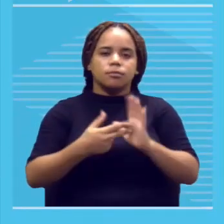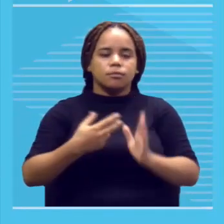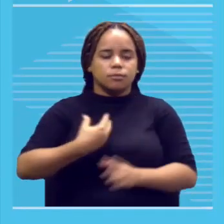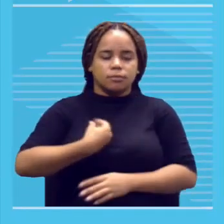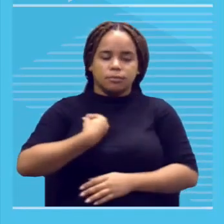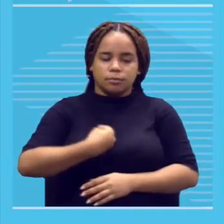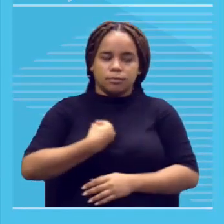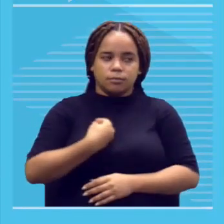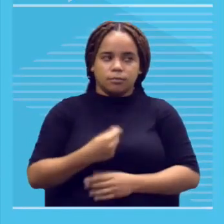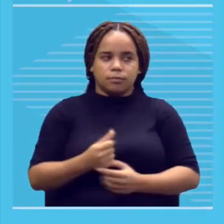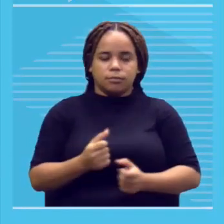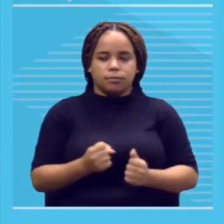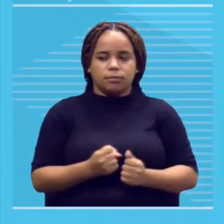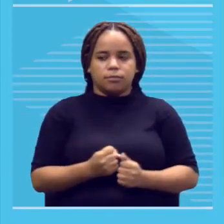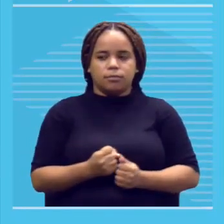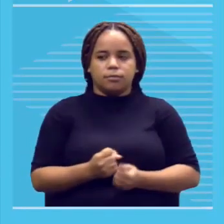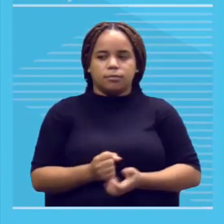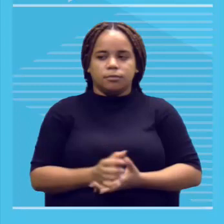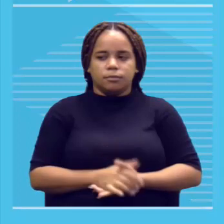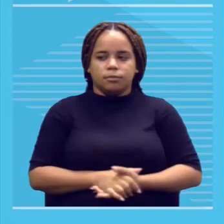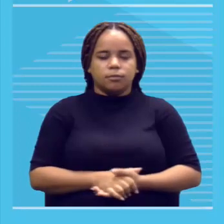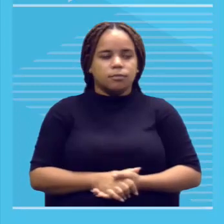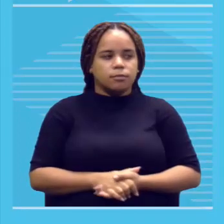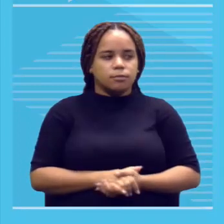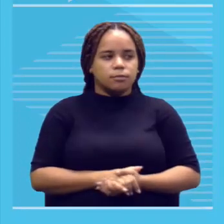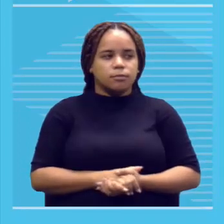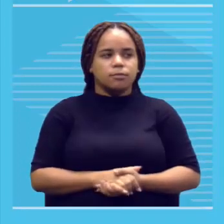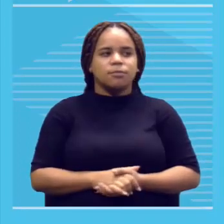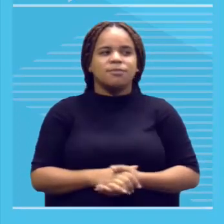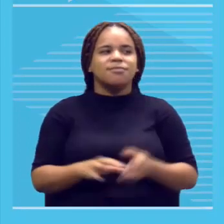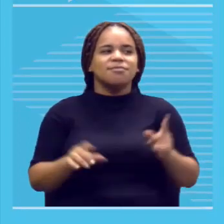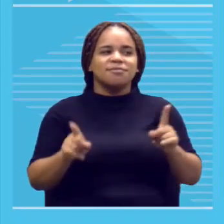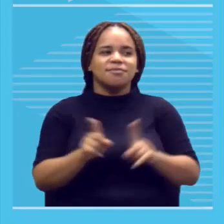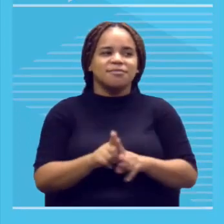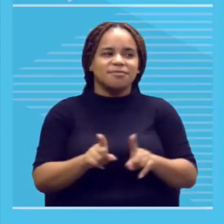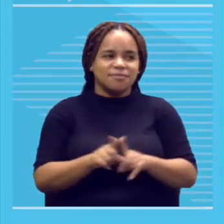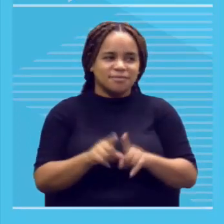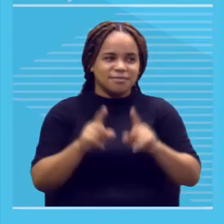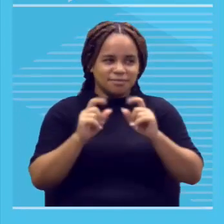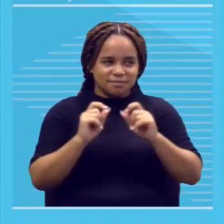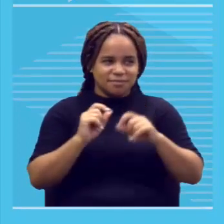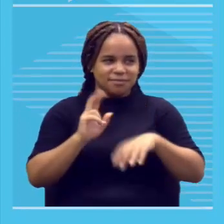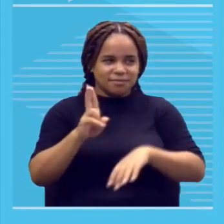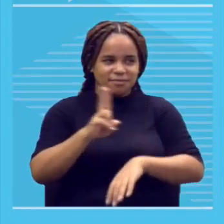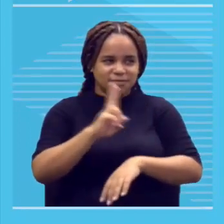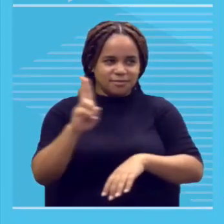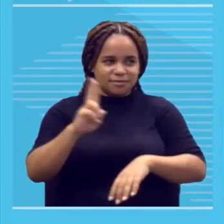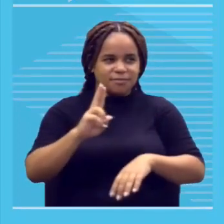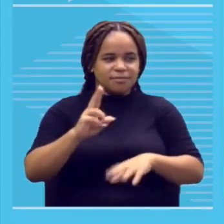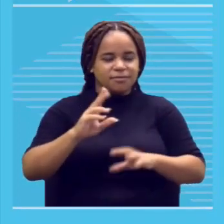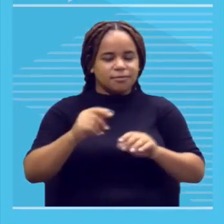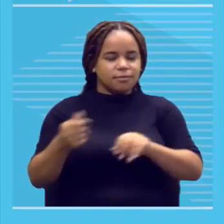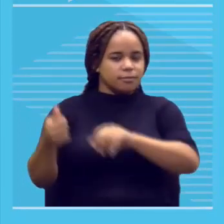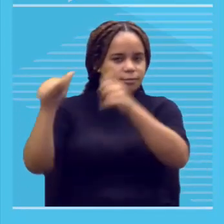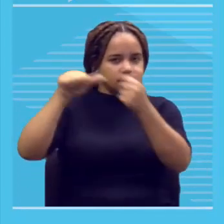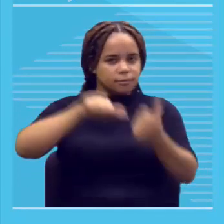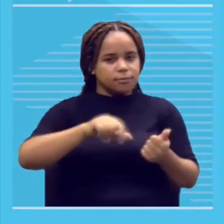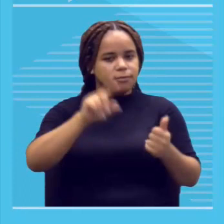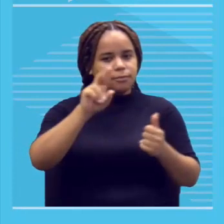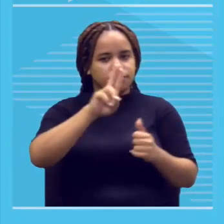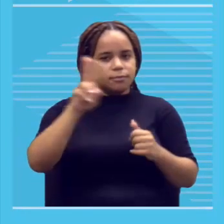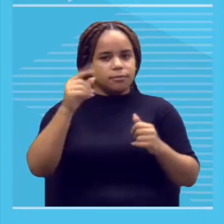bom o nome correto dele nome de batismo era esse aqui tá certo